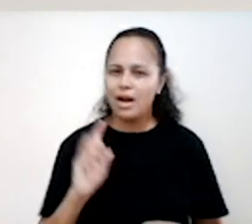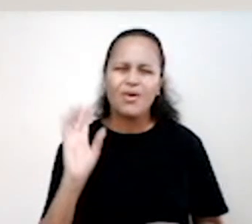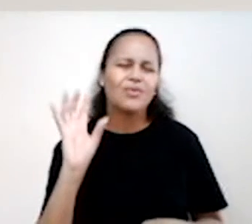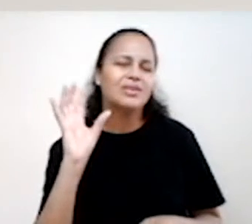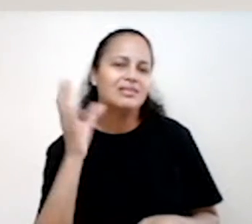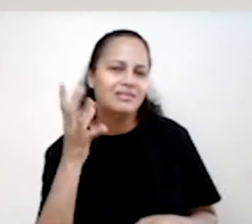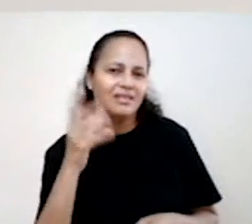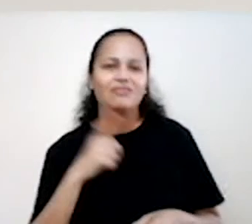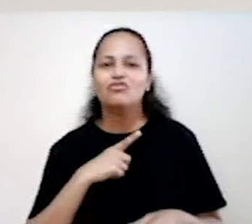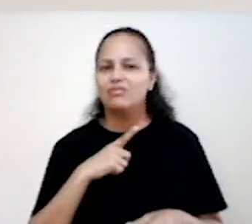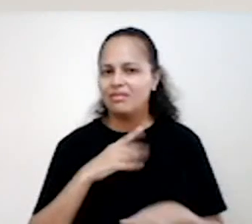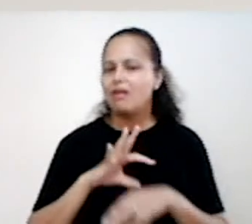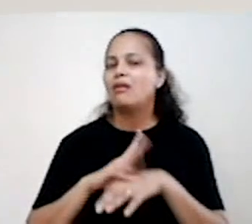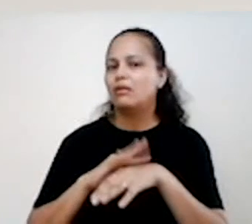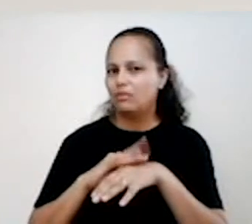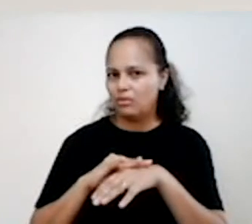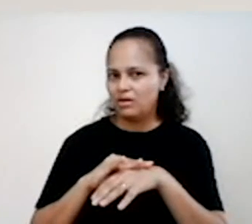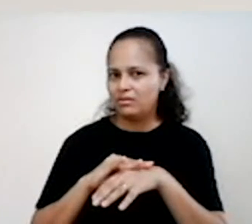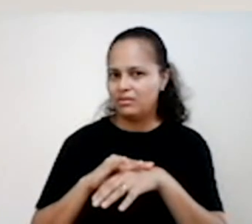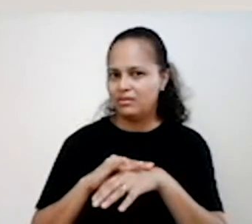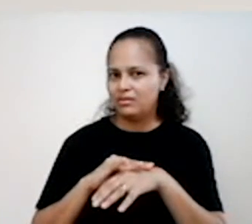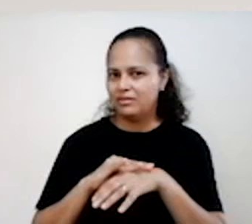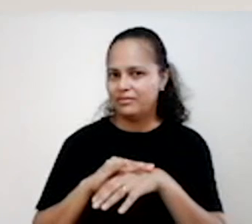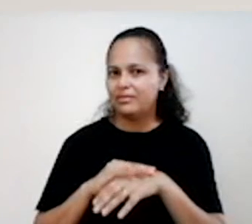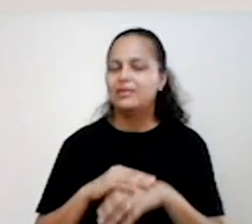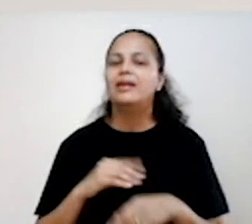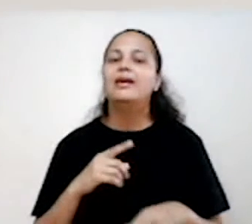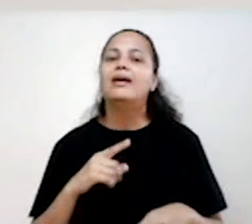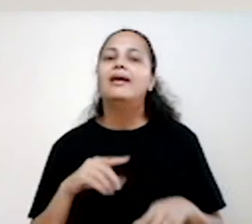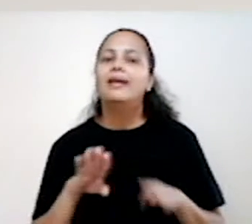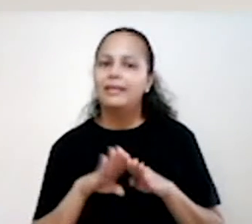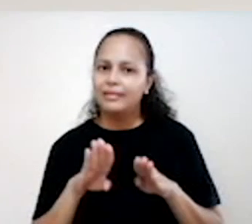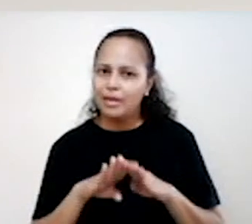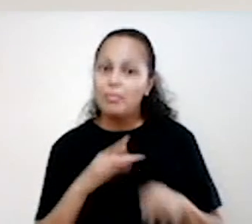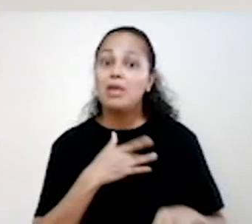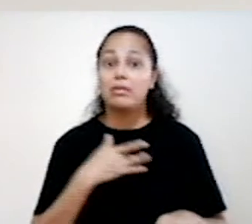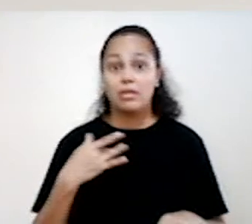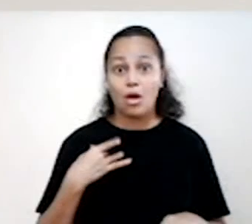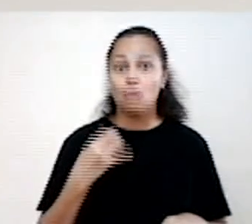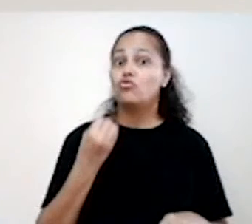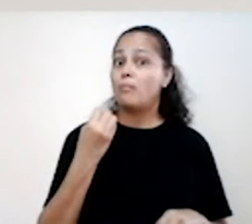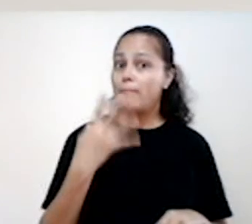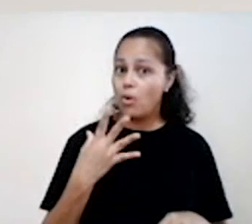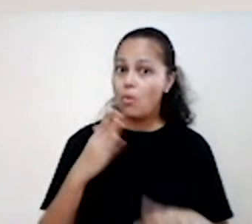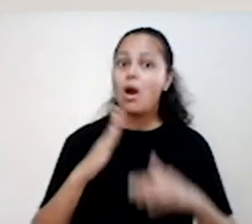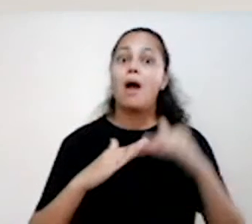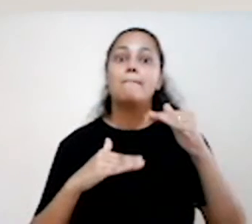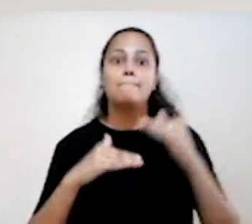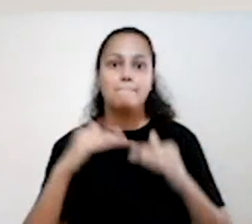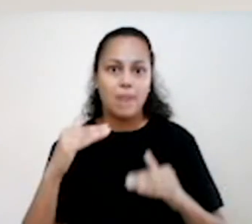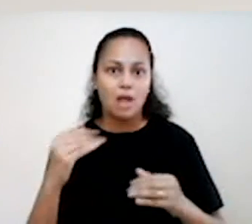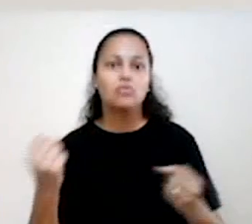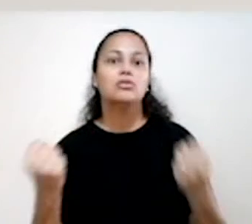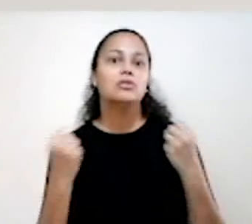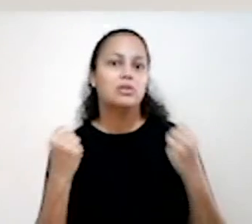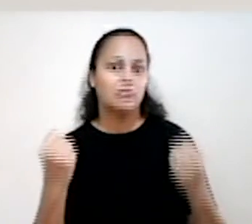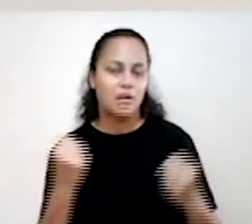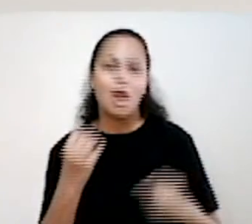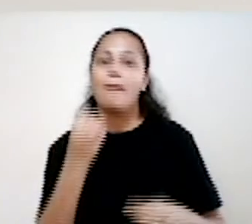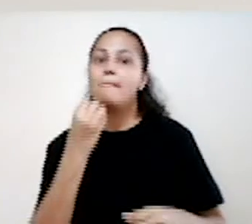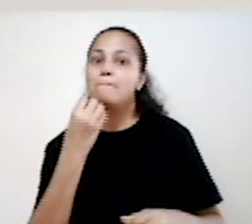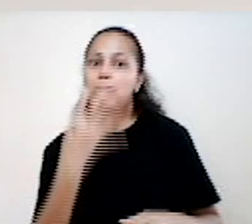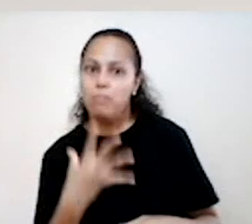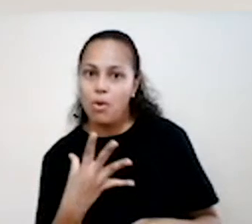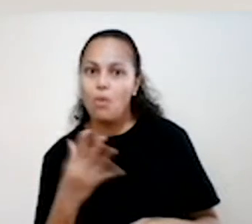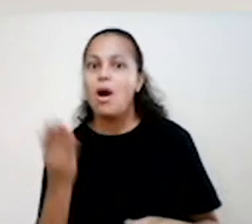para não acontecer de ter a burnout. E por fim, ter boas condições de saúde, a prática de exercícios físicos, uma boa